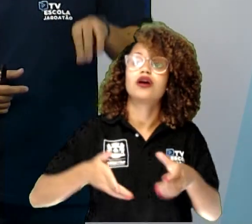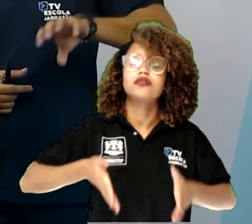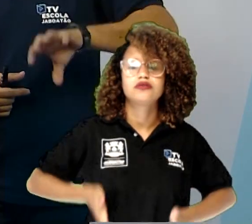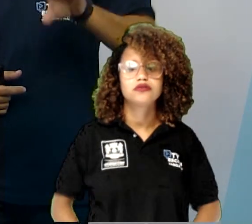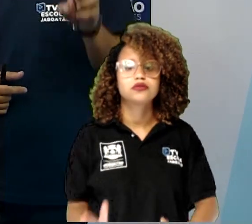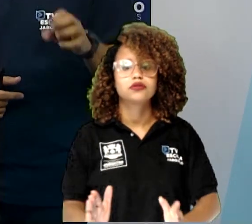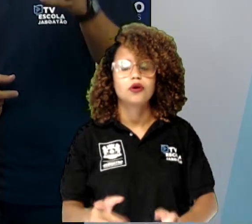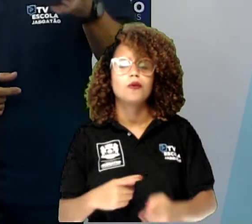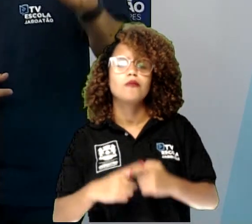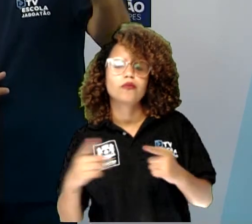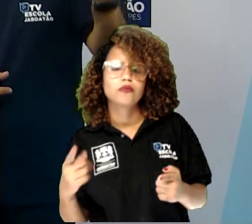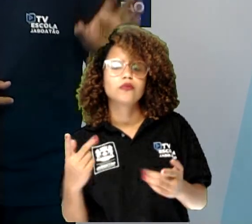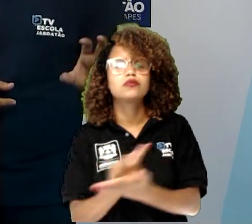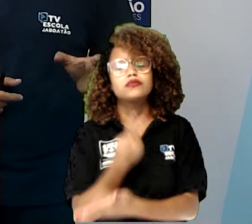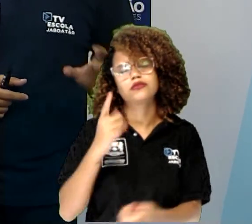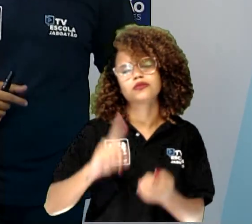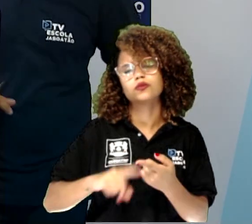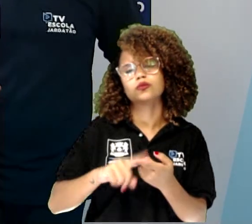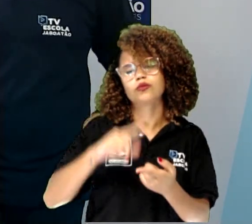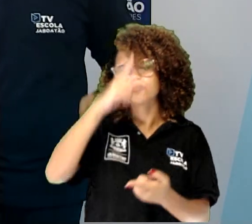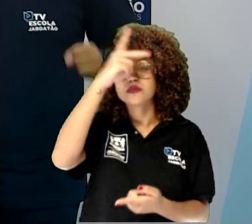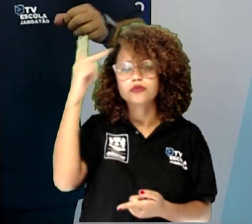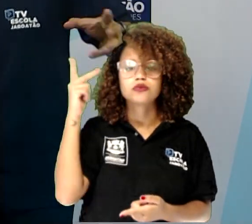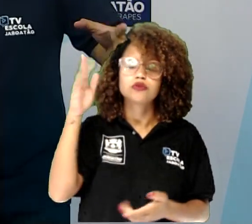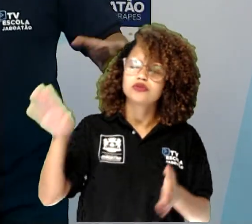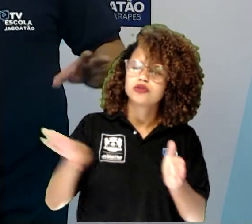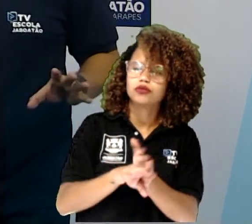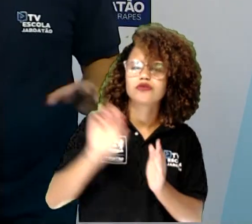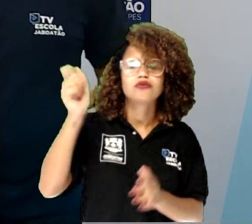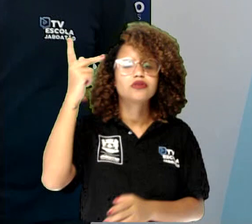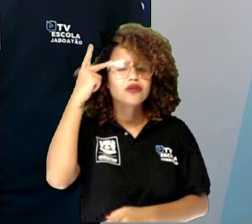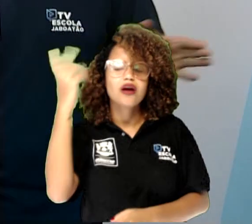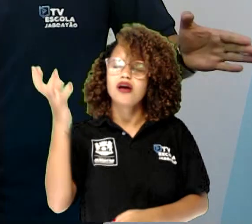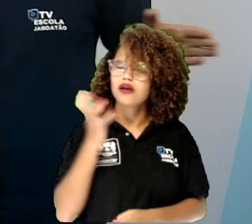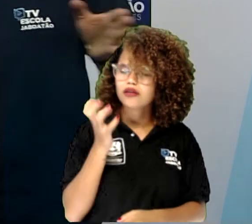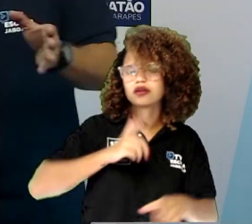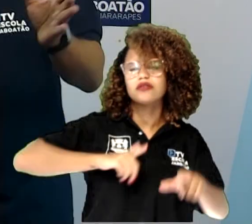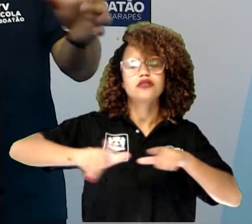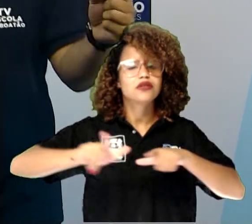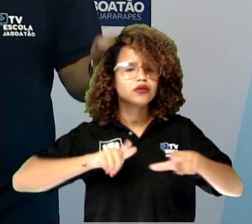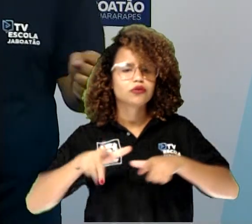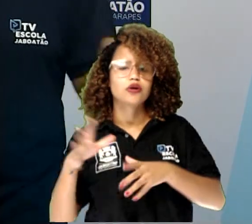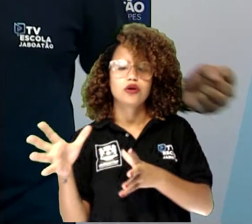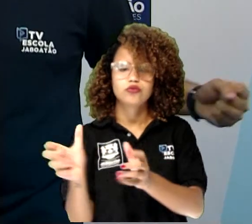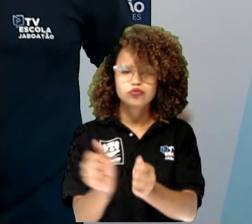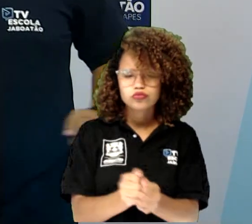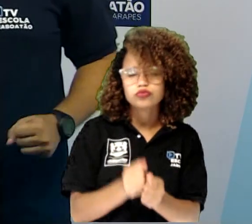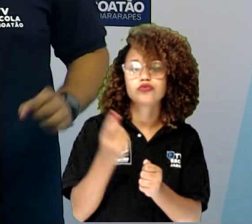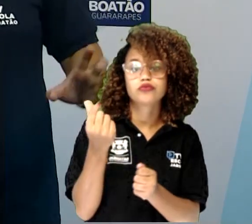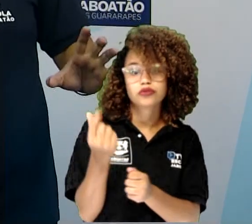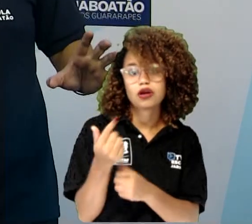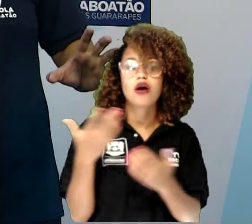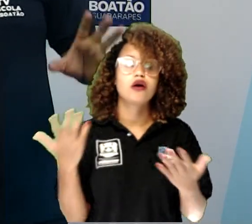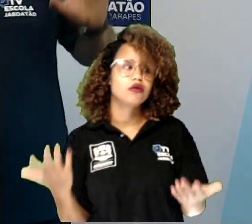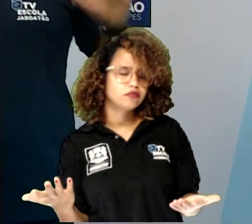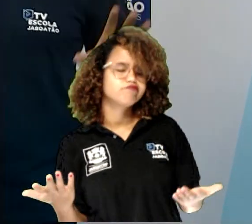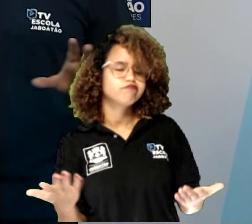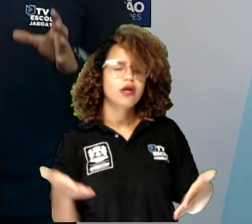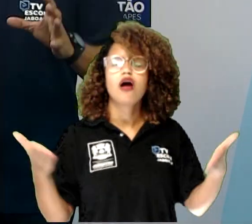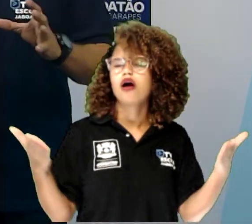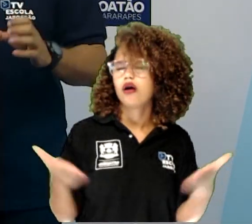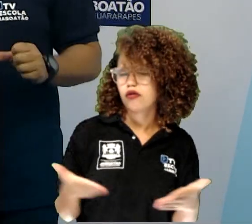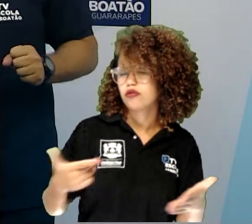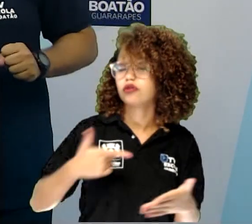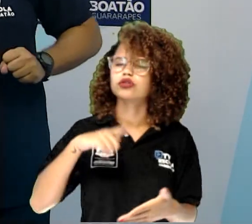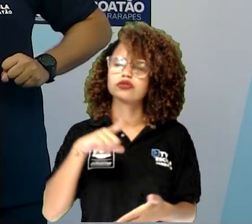também com aquela pessoa que, por exemplo, chegou em São Paulo, conseguiu um emprego, conseguiu juntar uma grana e disse, agora, eu tenho